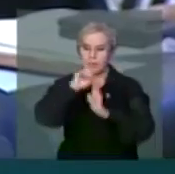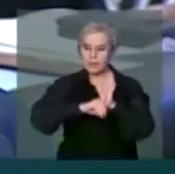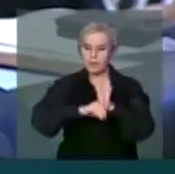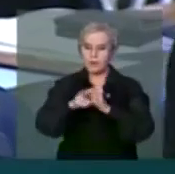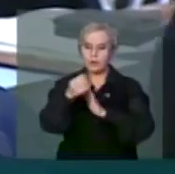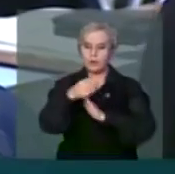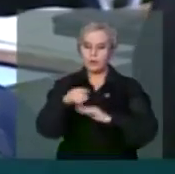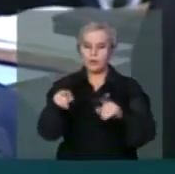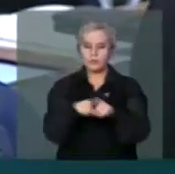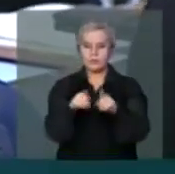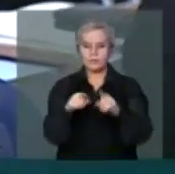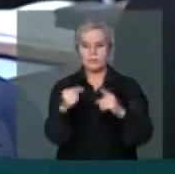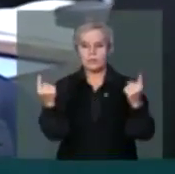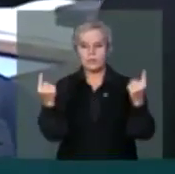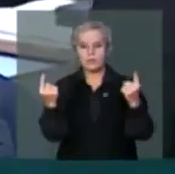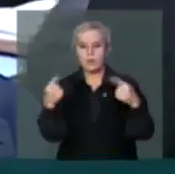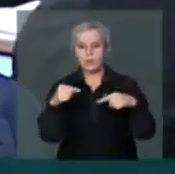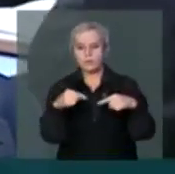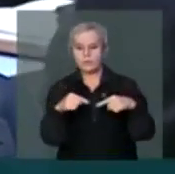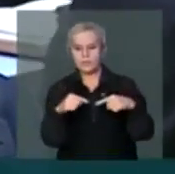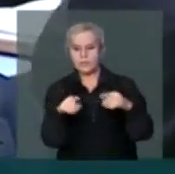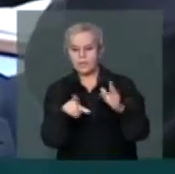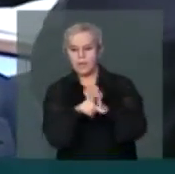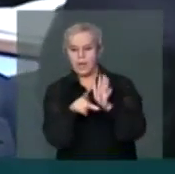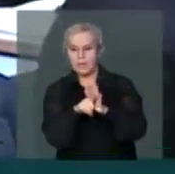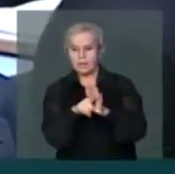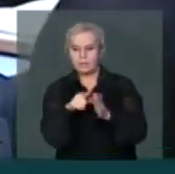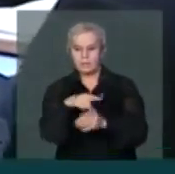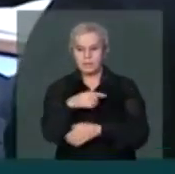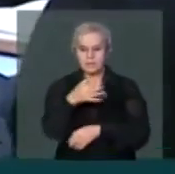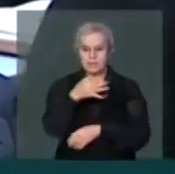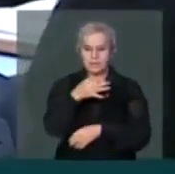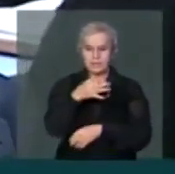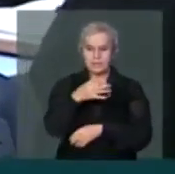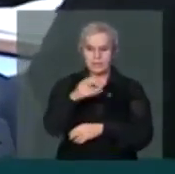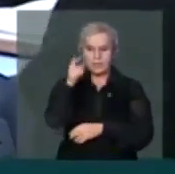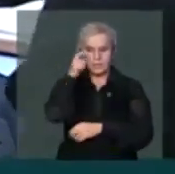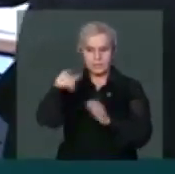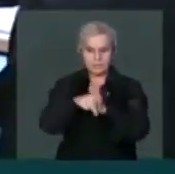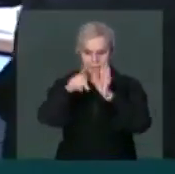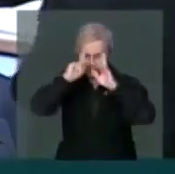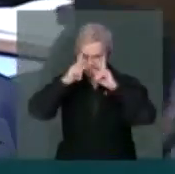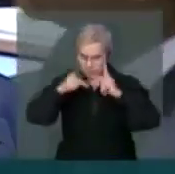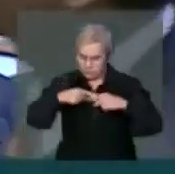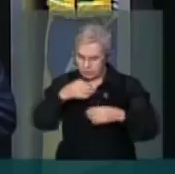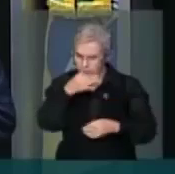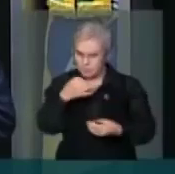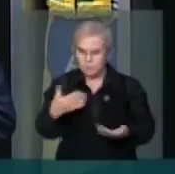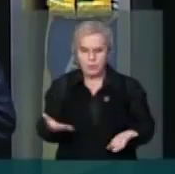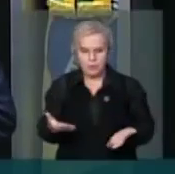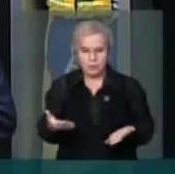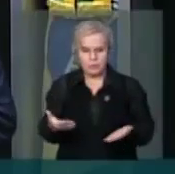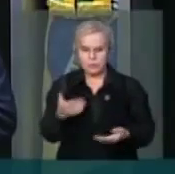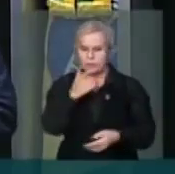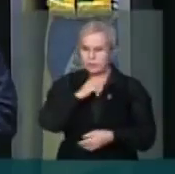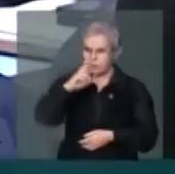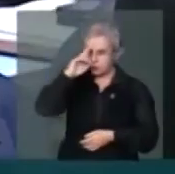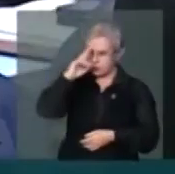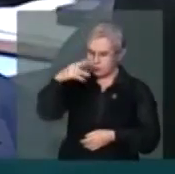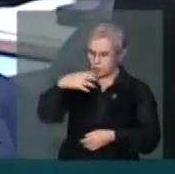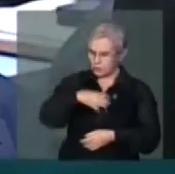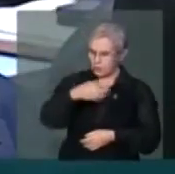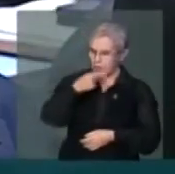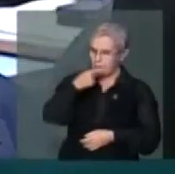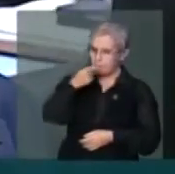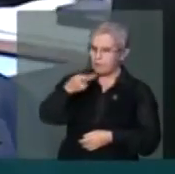contra a disposição expressa de lei para satisfazer interesse ou sentimento pessoal. Vossa Excelência não pode, de forma pessoal,